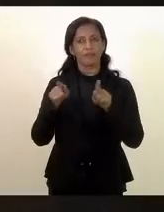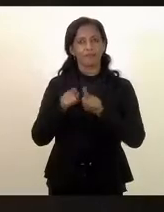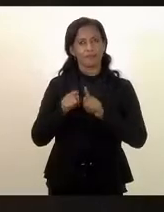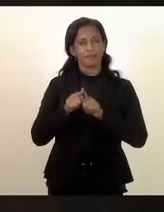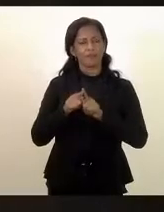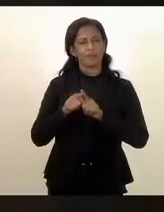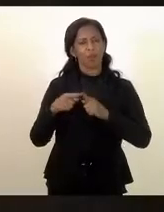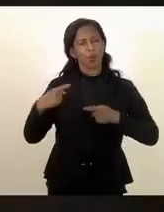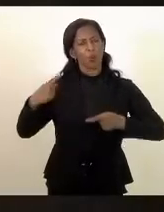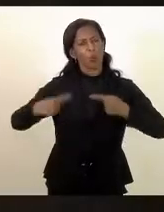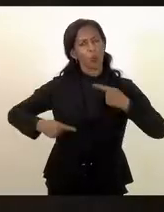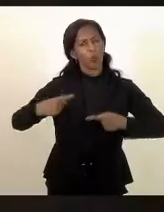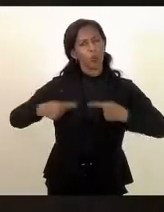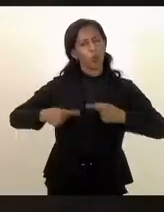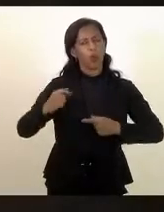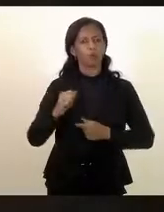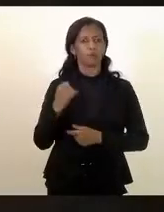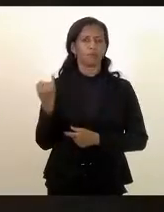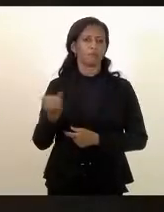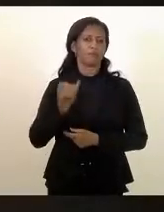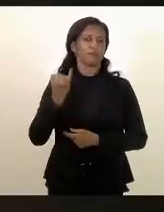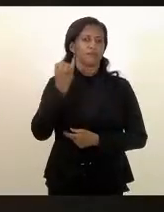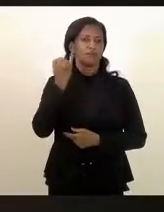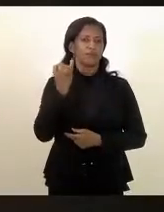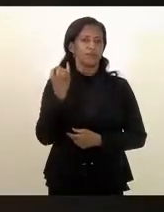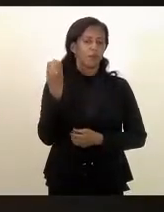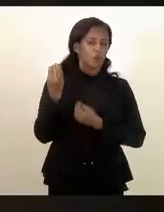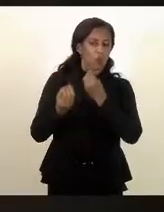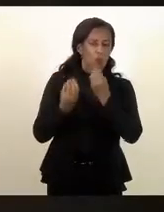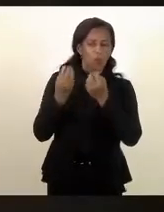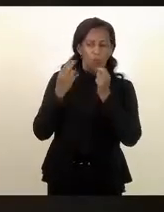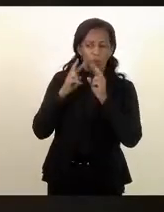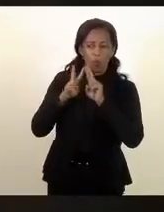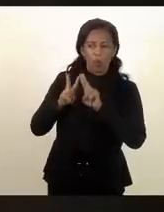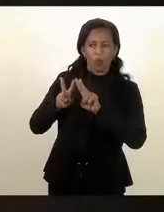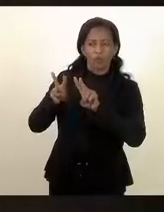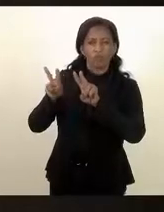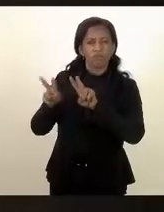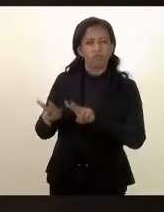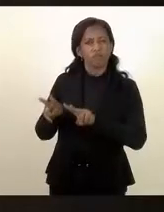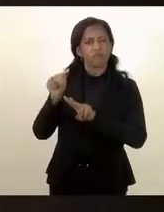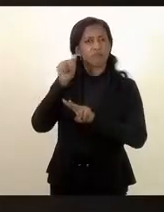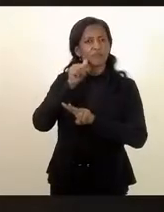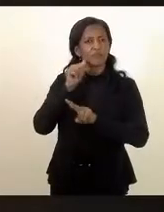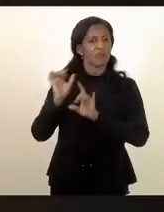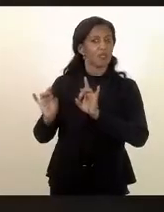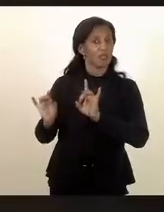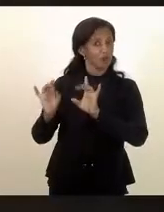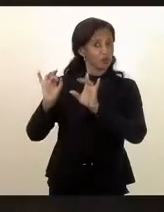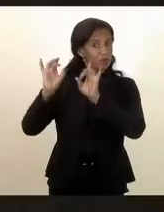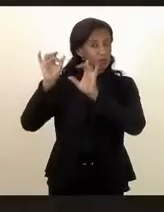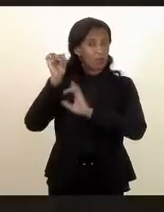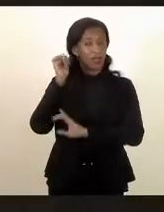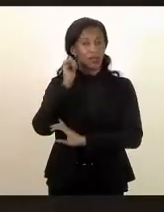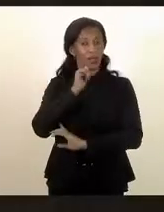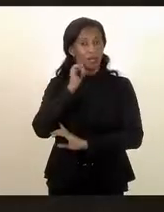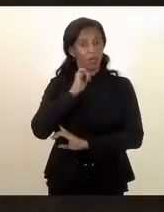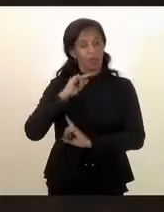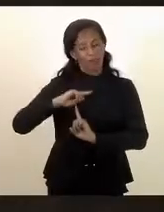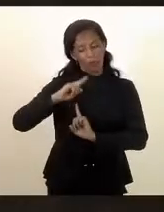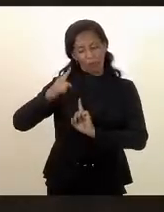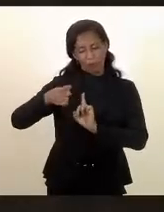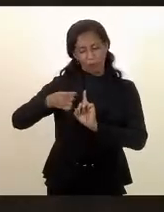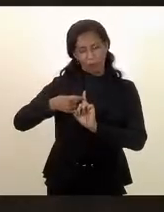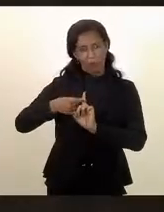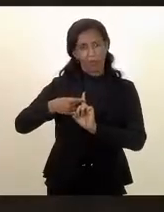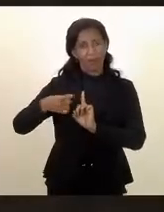debate fundamental sobre como olhamos as nossas mulheres em especial essas mulheres gestantes